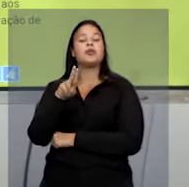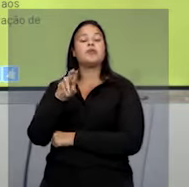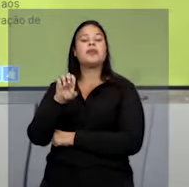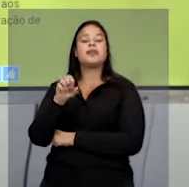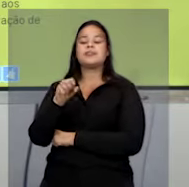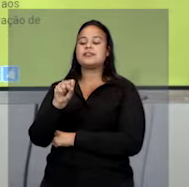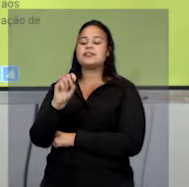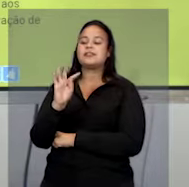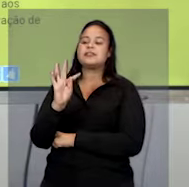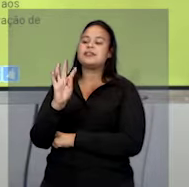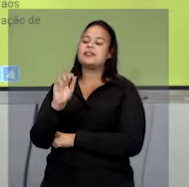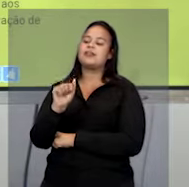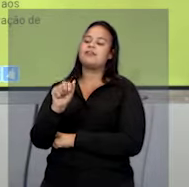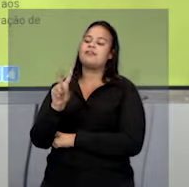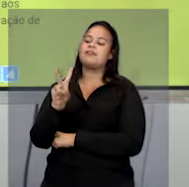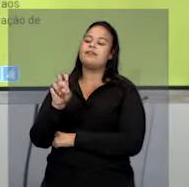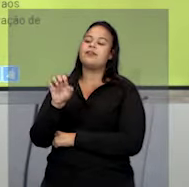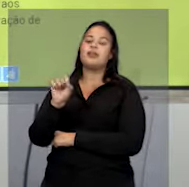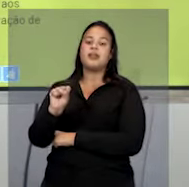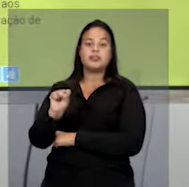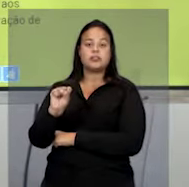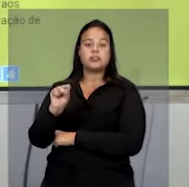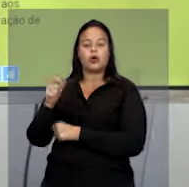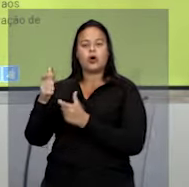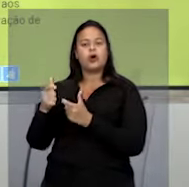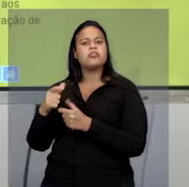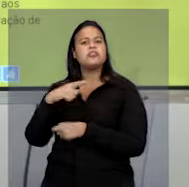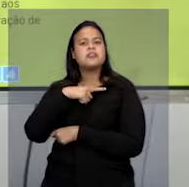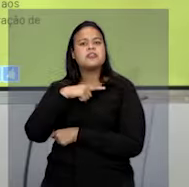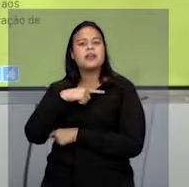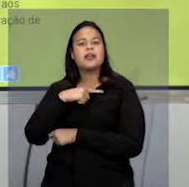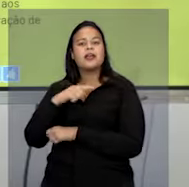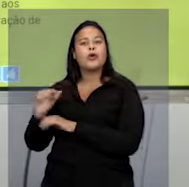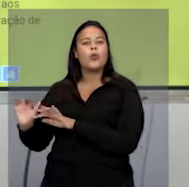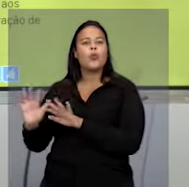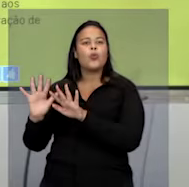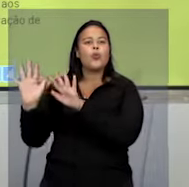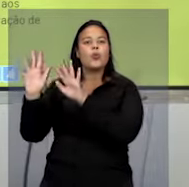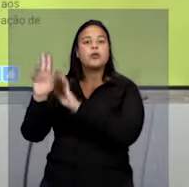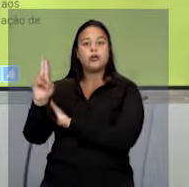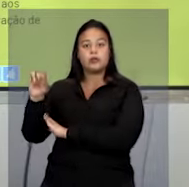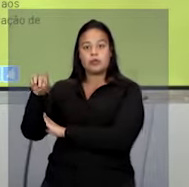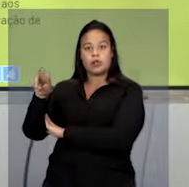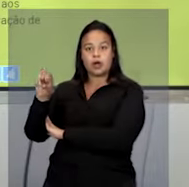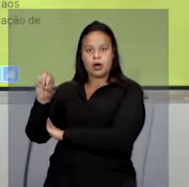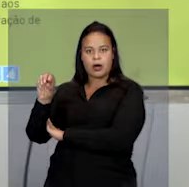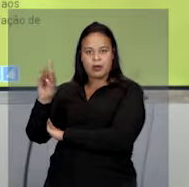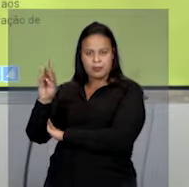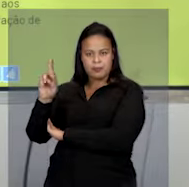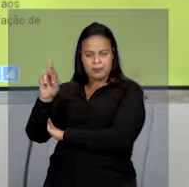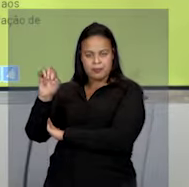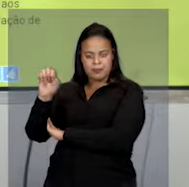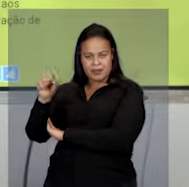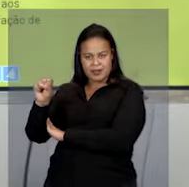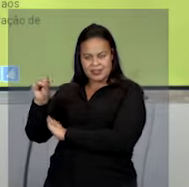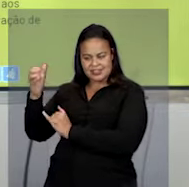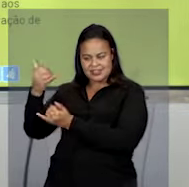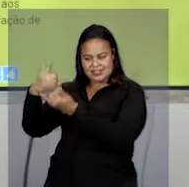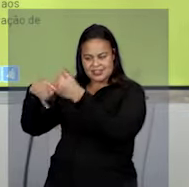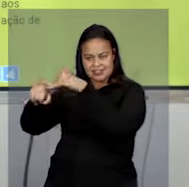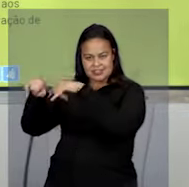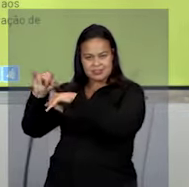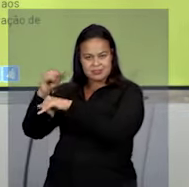nobres. Então os gases nobres, eles têm uma estabilidade, ou seja, eles não são tão reativos